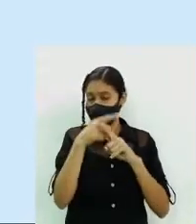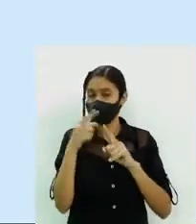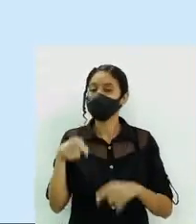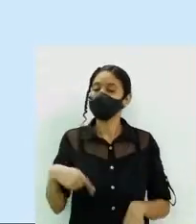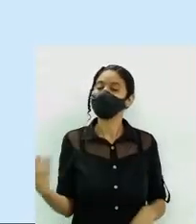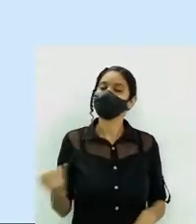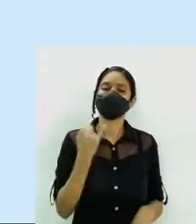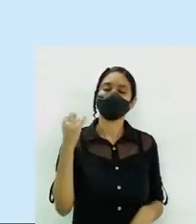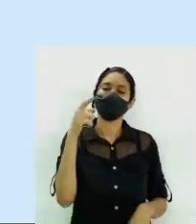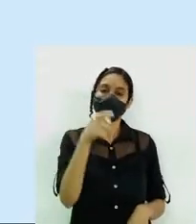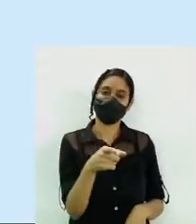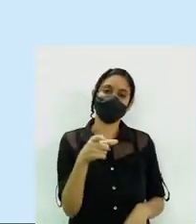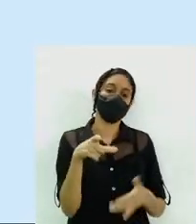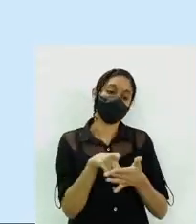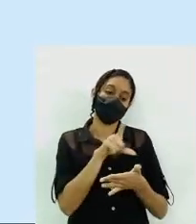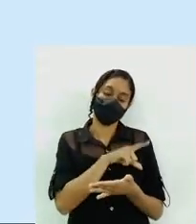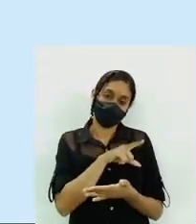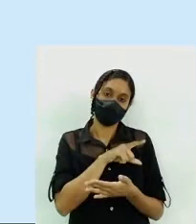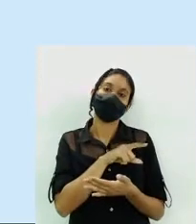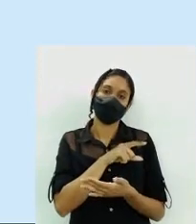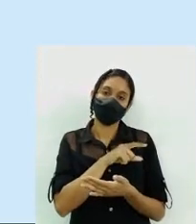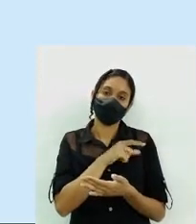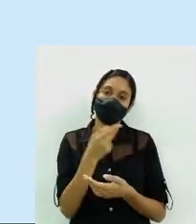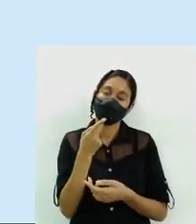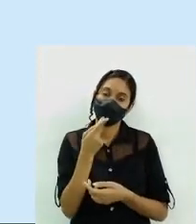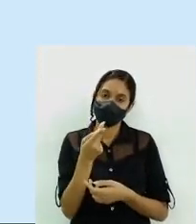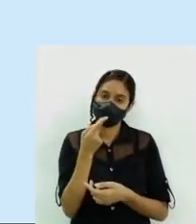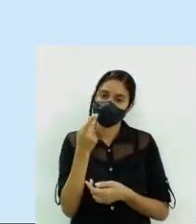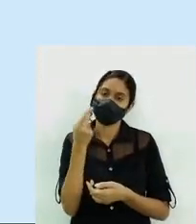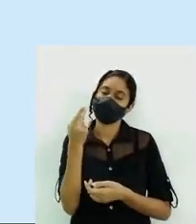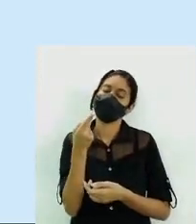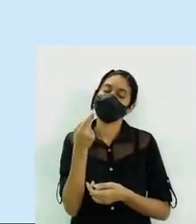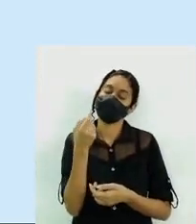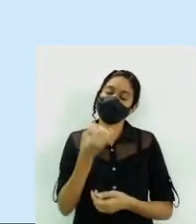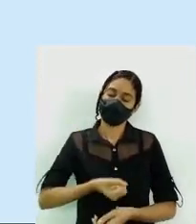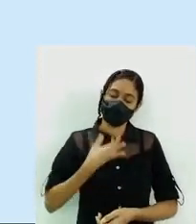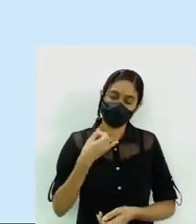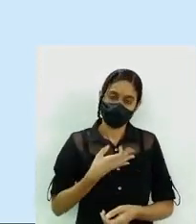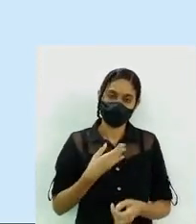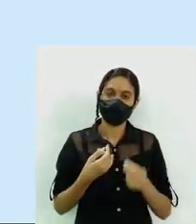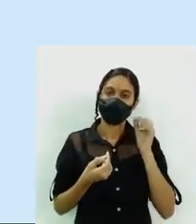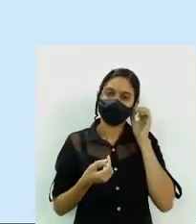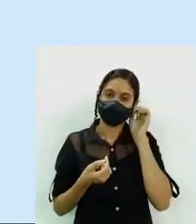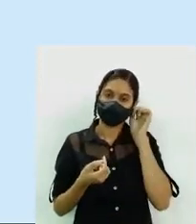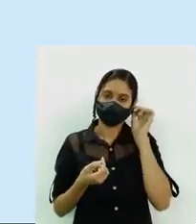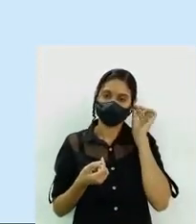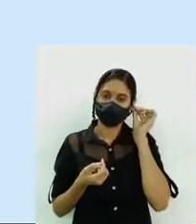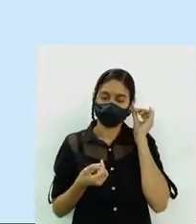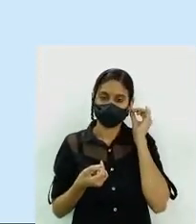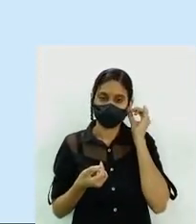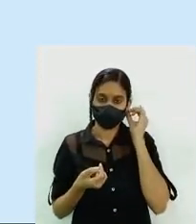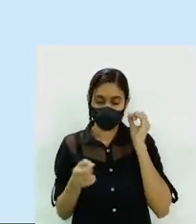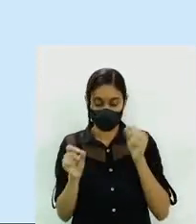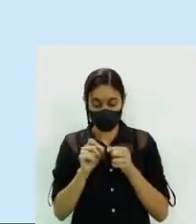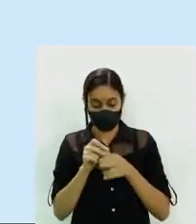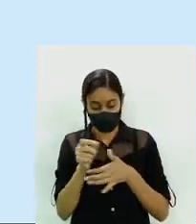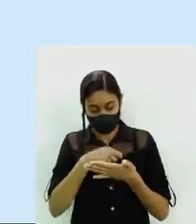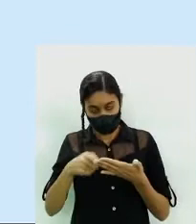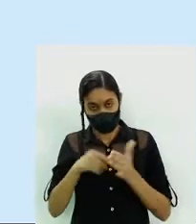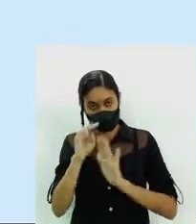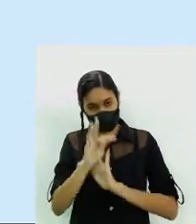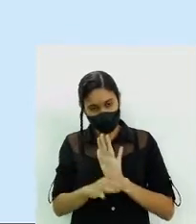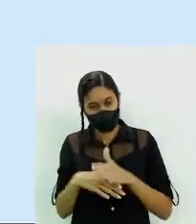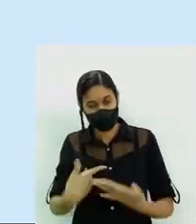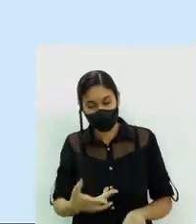é importante que você, antes de você declamar a sua poesia oralmente, você faça a escritura do